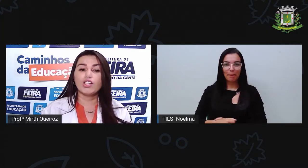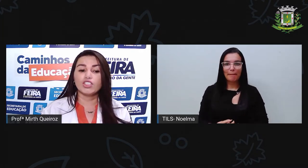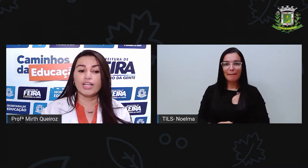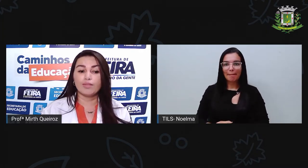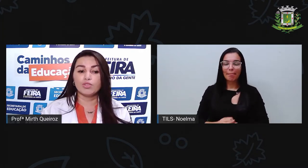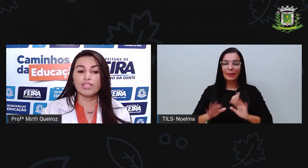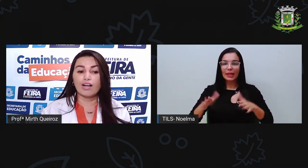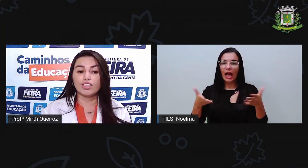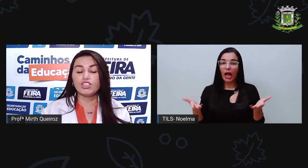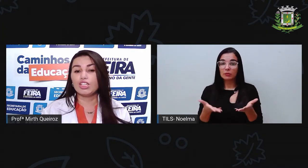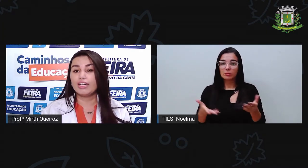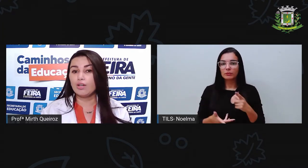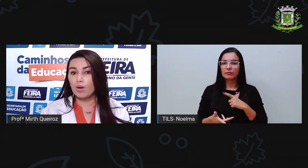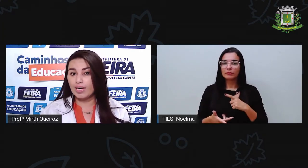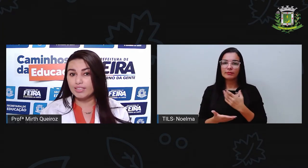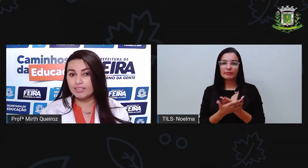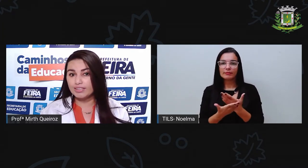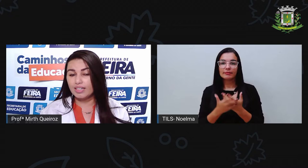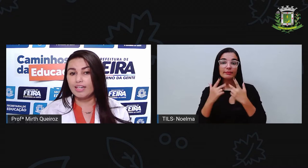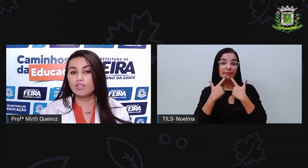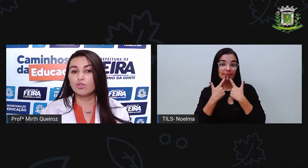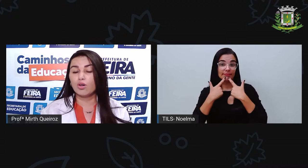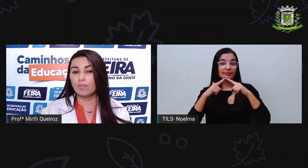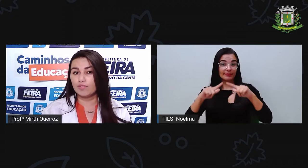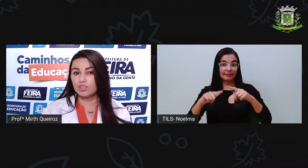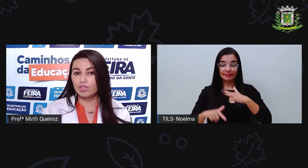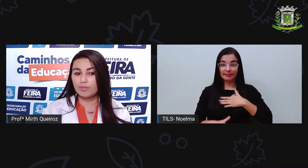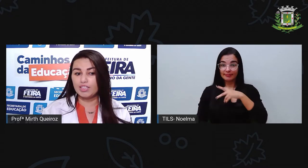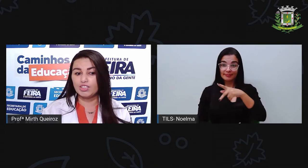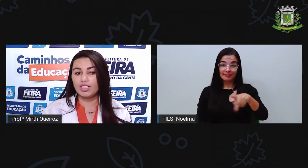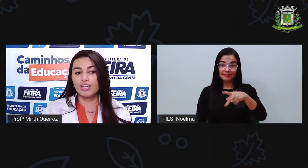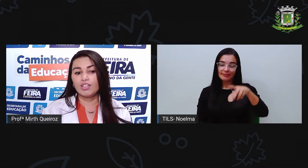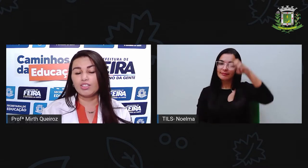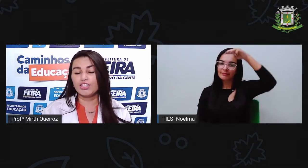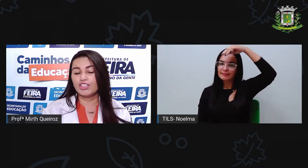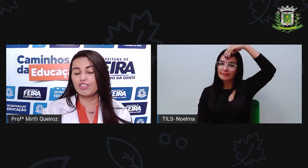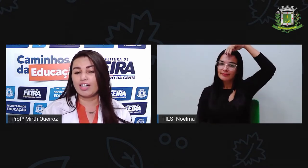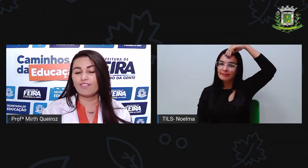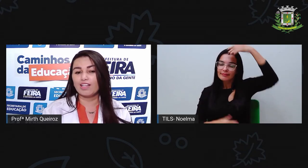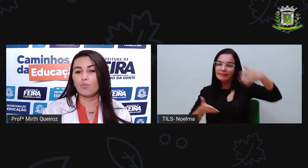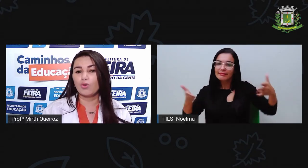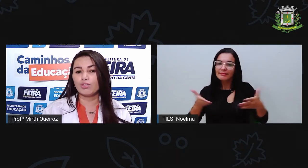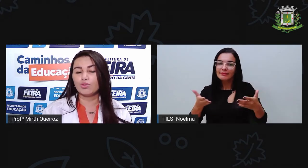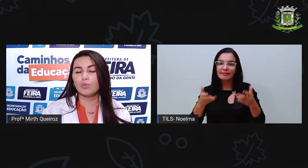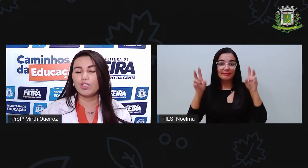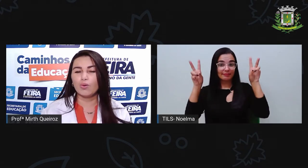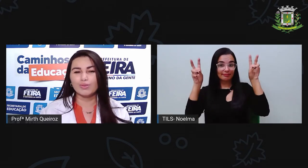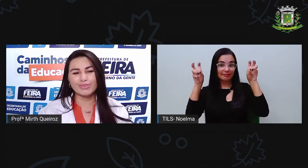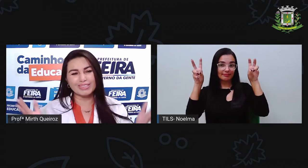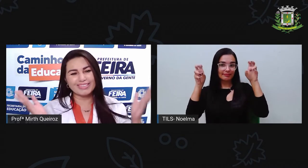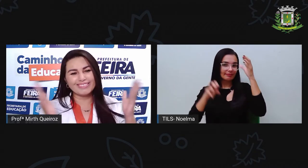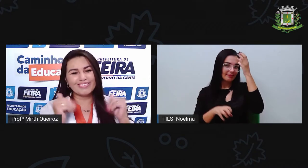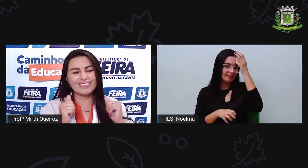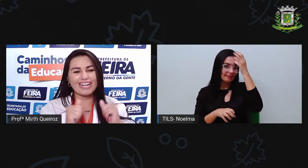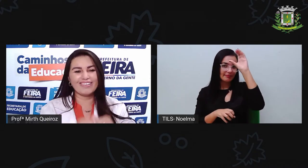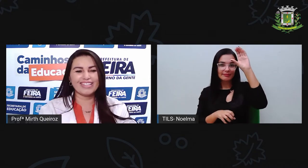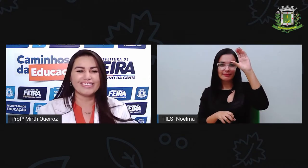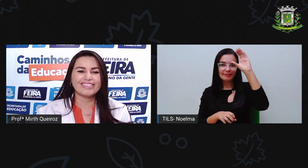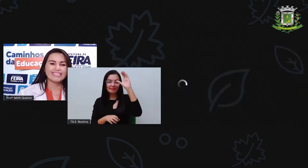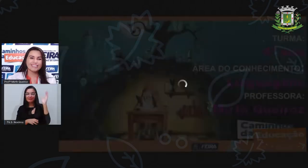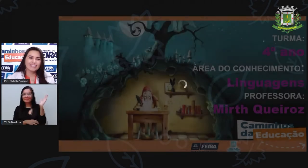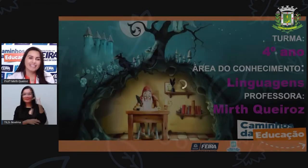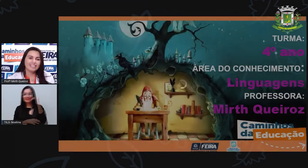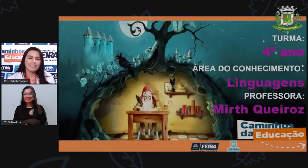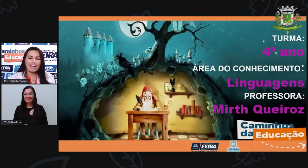Agora nós teremos aula de linguagens. Eu sou a professora Mitty e hoje a gente irá falar um pouquinho sobre contos. Vamos à